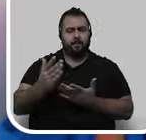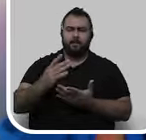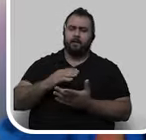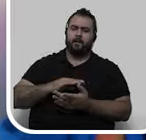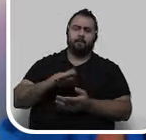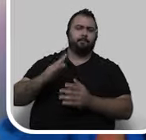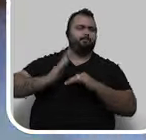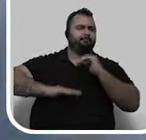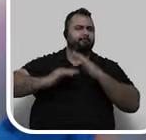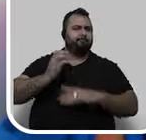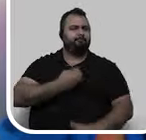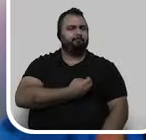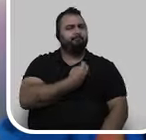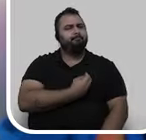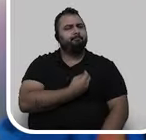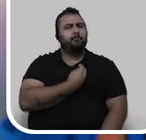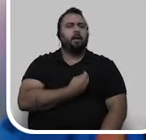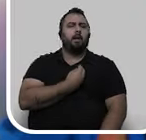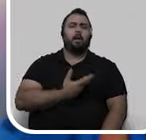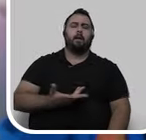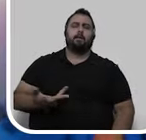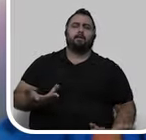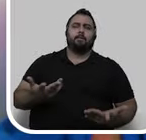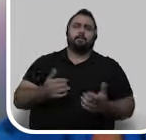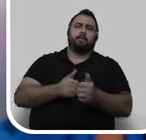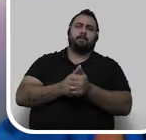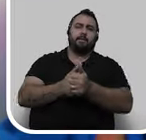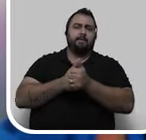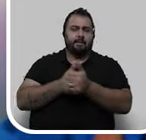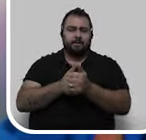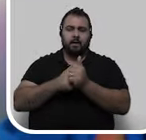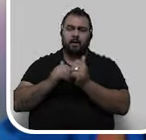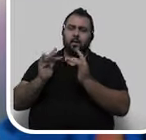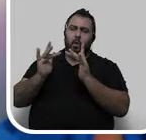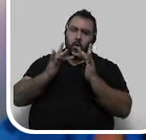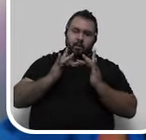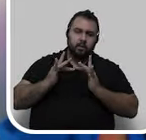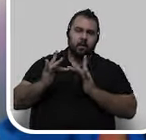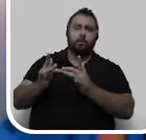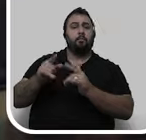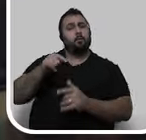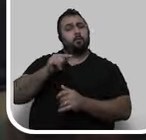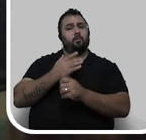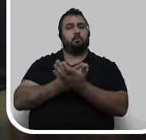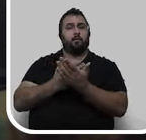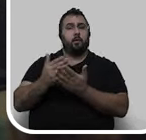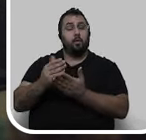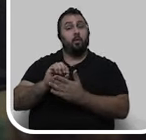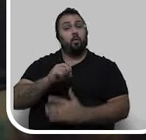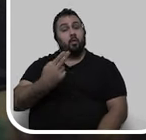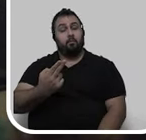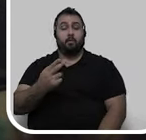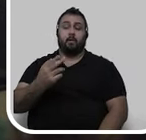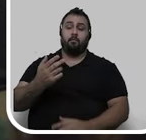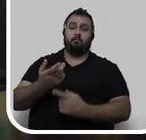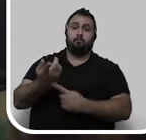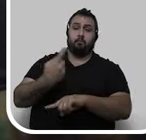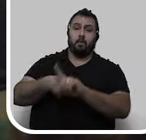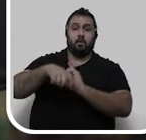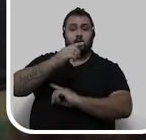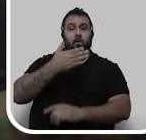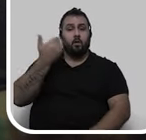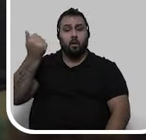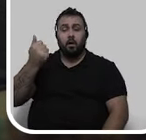mentoria, um guia, networking, para você começar, ou para você melhorar, ou para